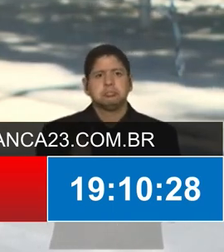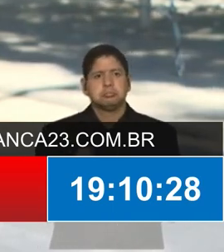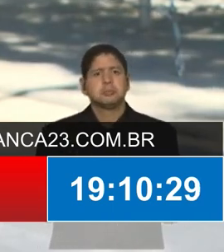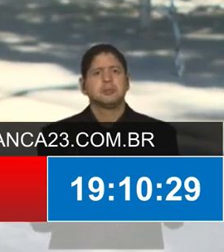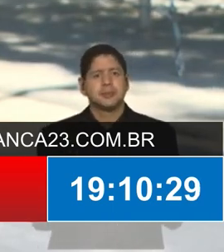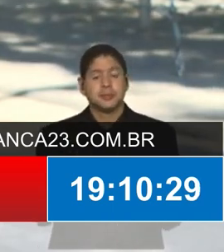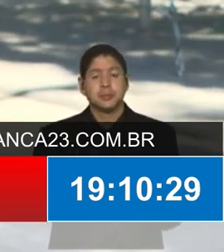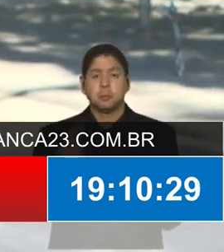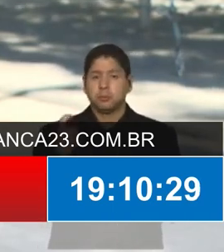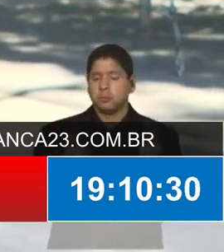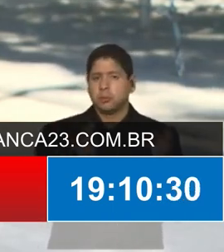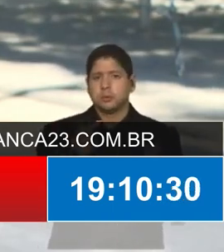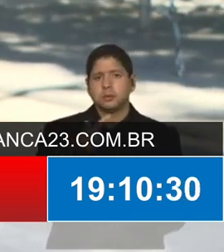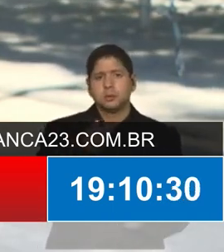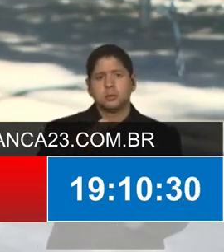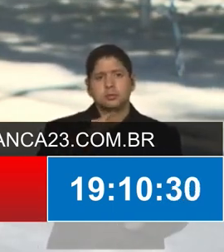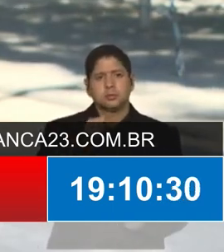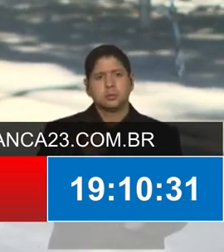dado preocupante,